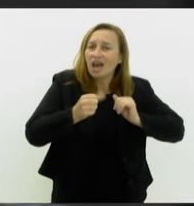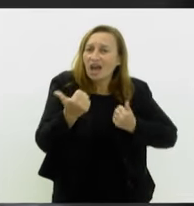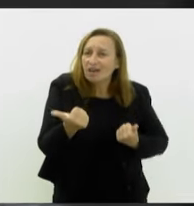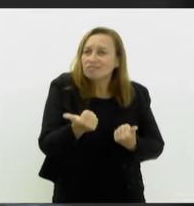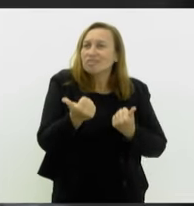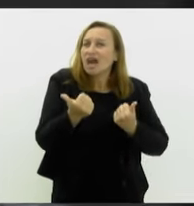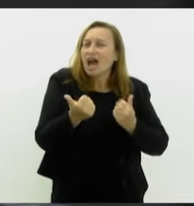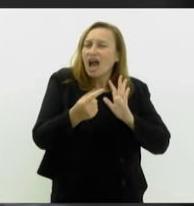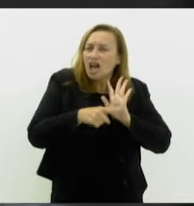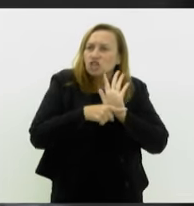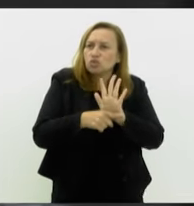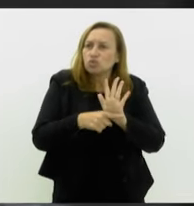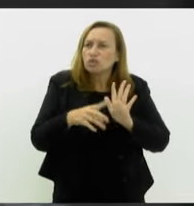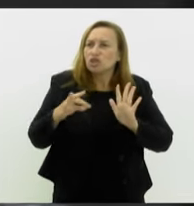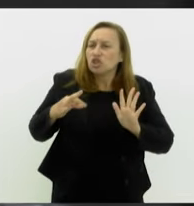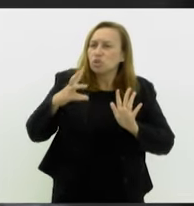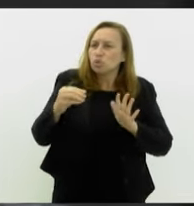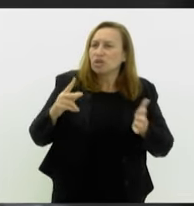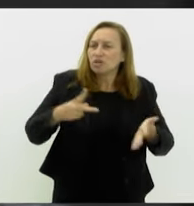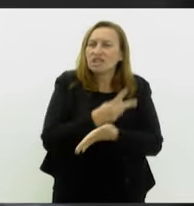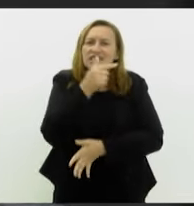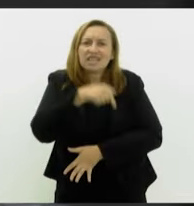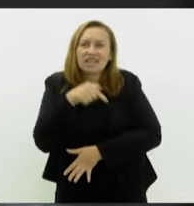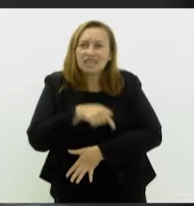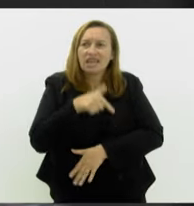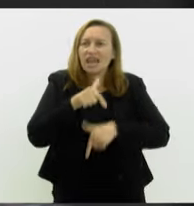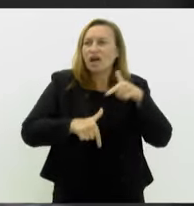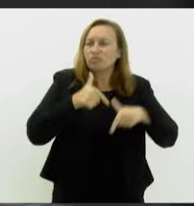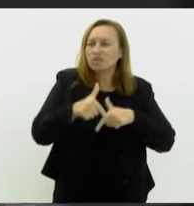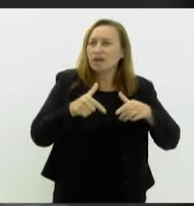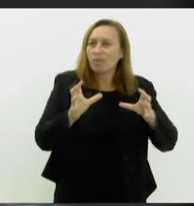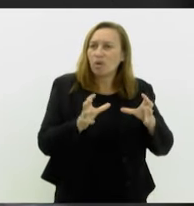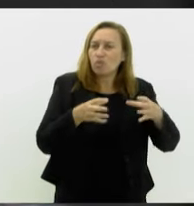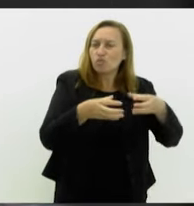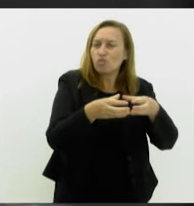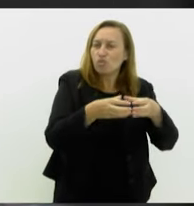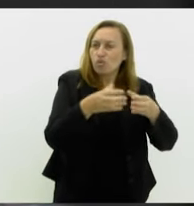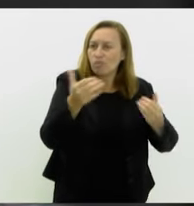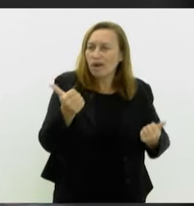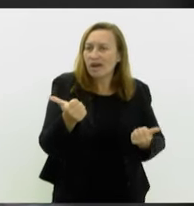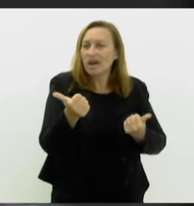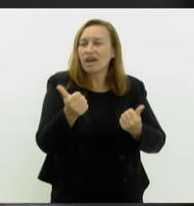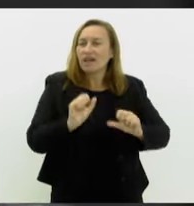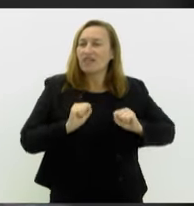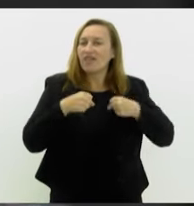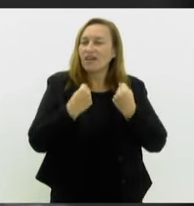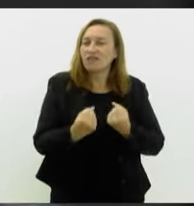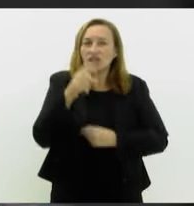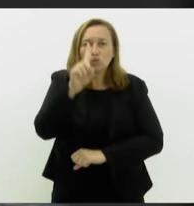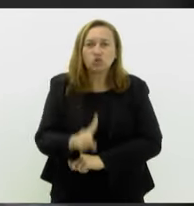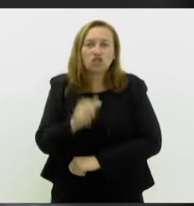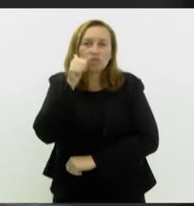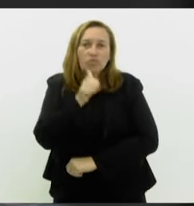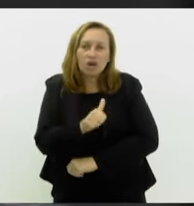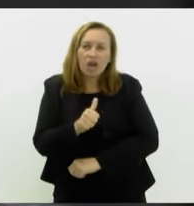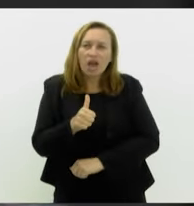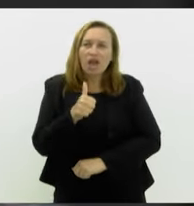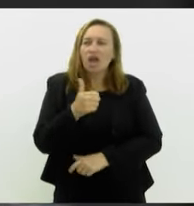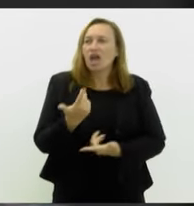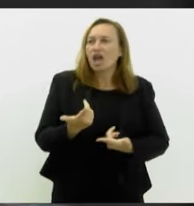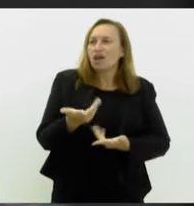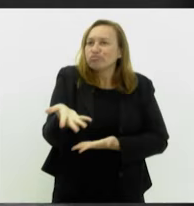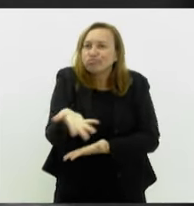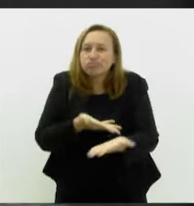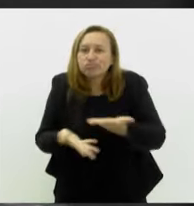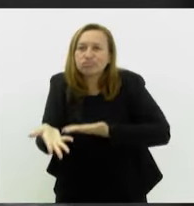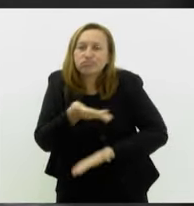exatamente que tá acontecendo aqui é um trabalho em rede para defesa dos direitos das mulheres é um momento que a gente troca um momento que